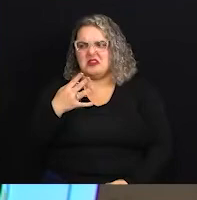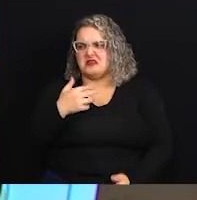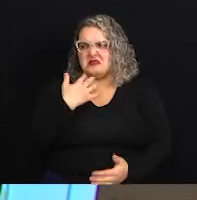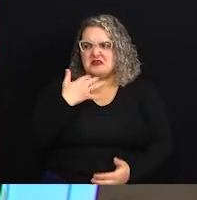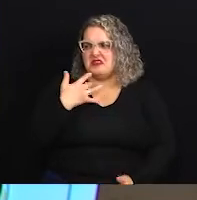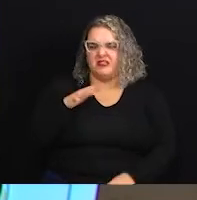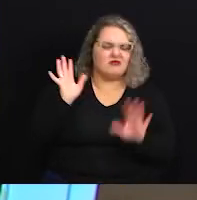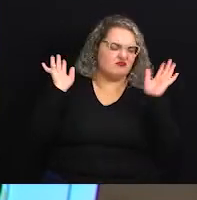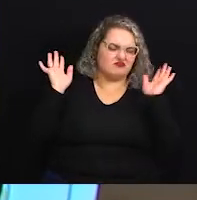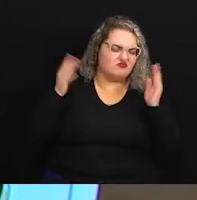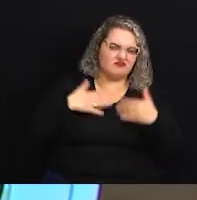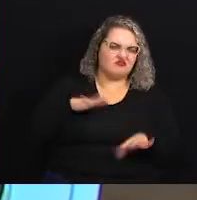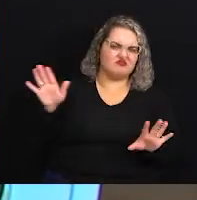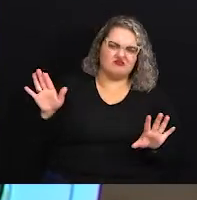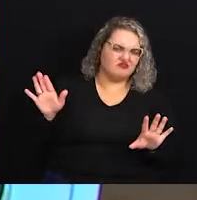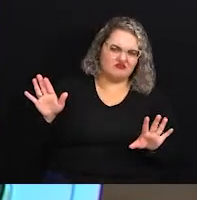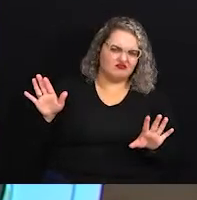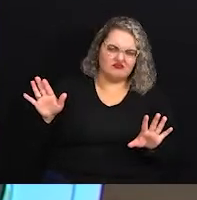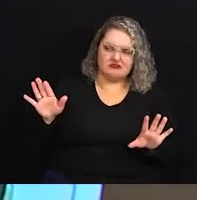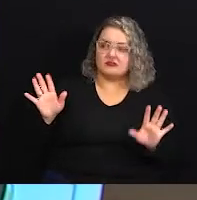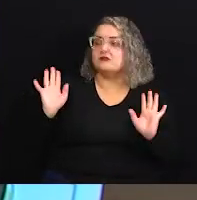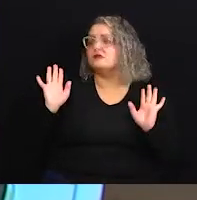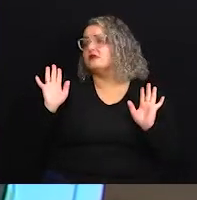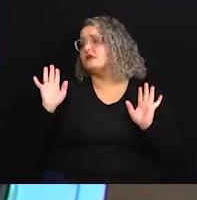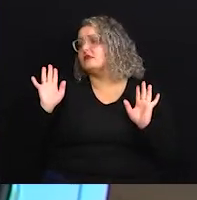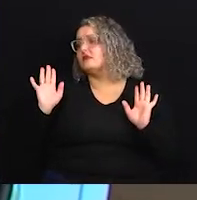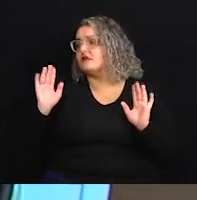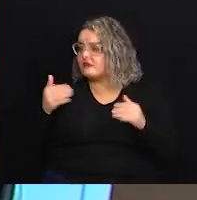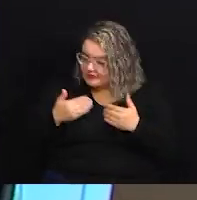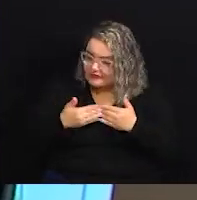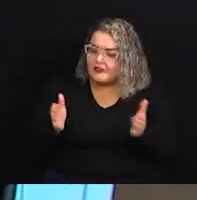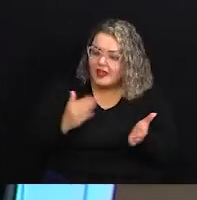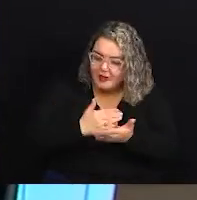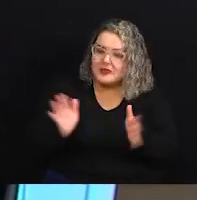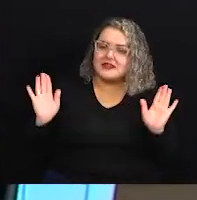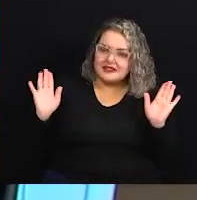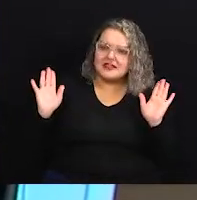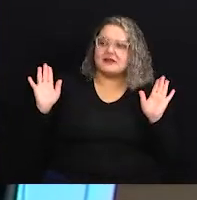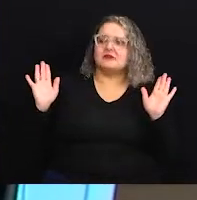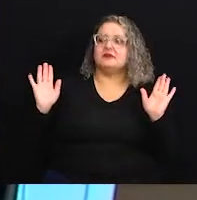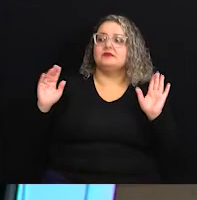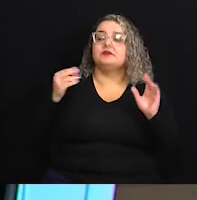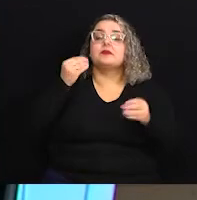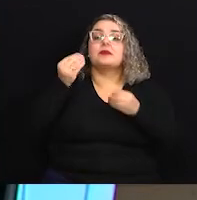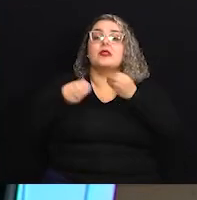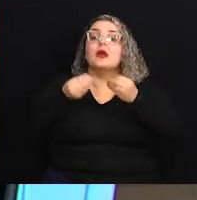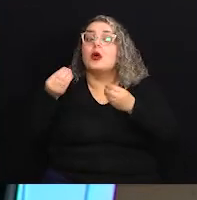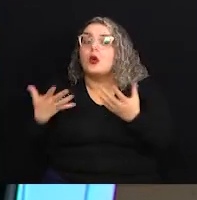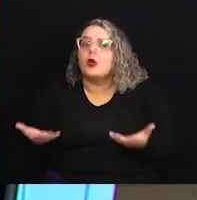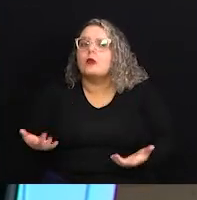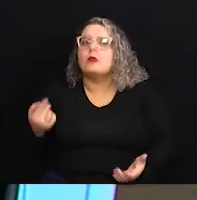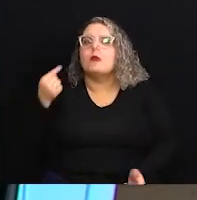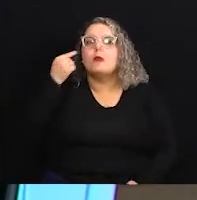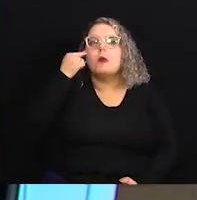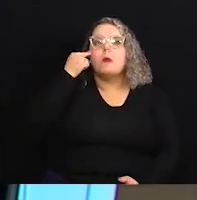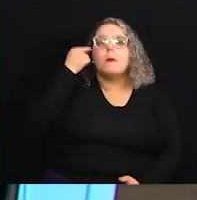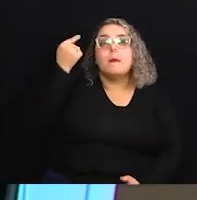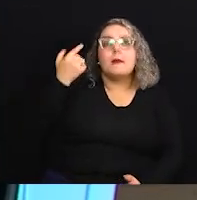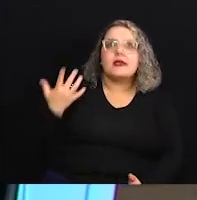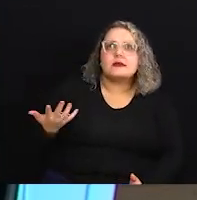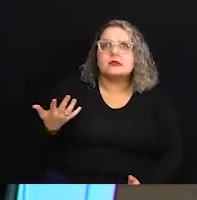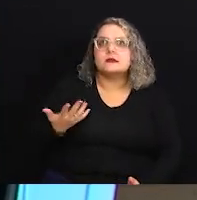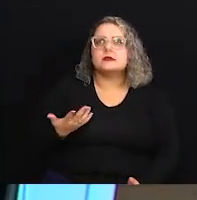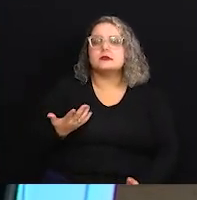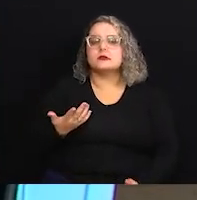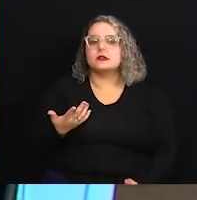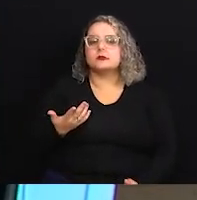gostei, aquilo não me agradou, mas aquilo abriu a porta. Tá, e a partir disso, como foi então você pensar